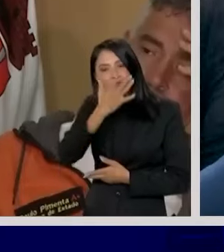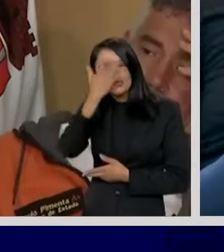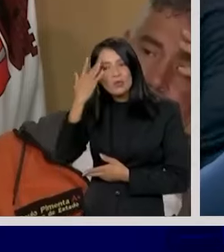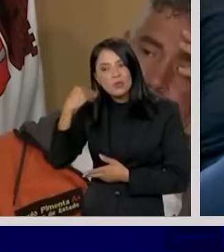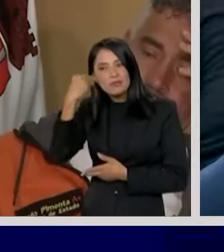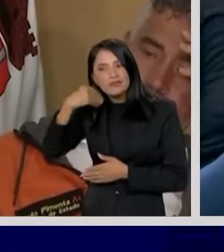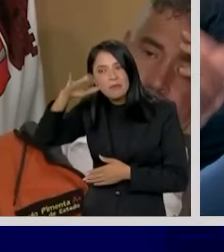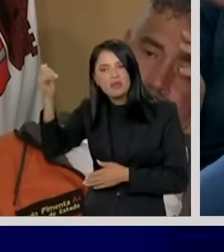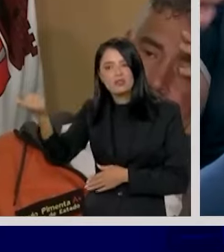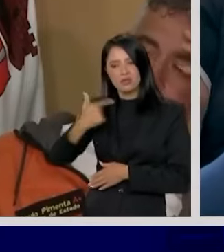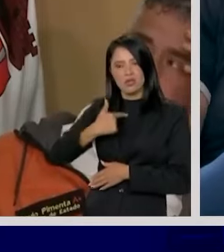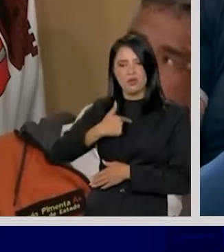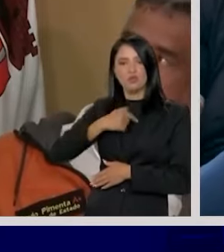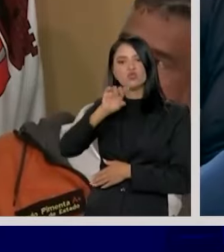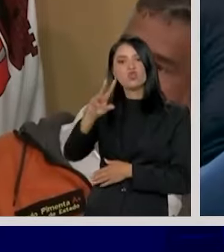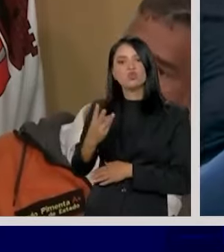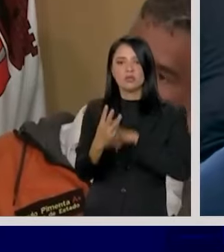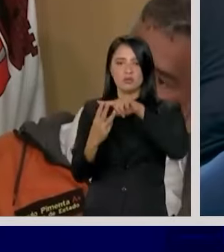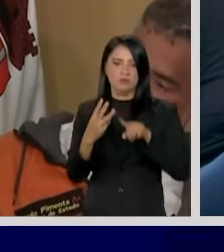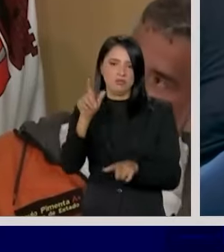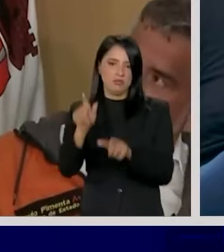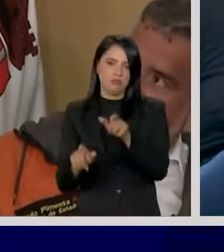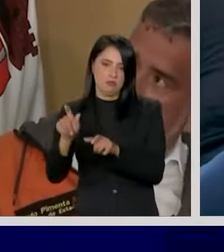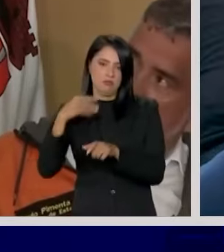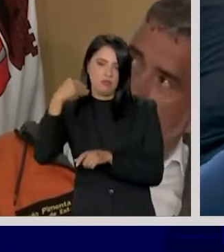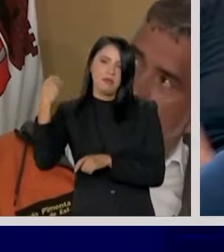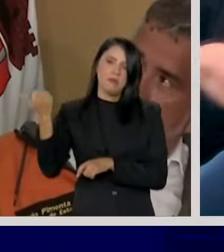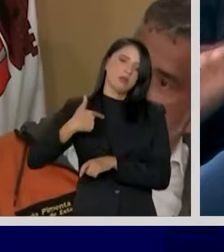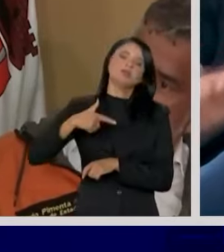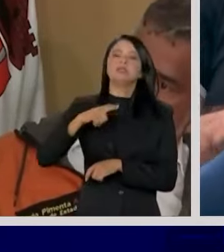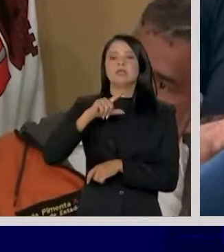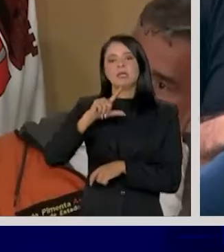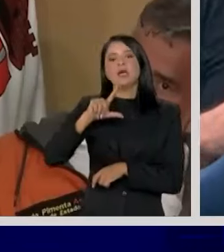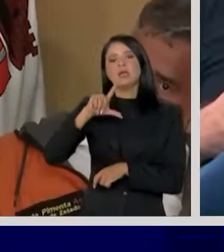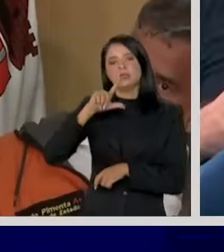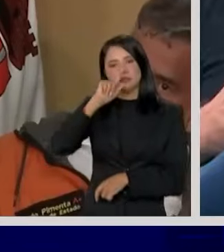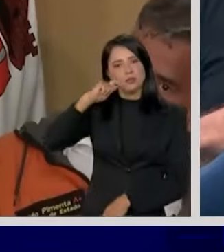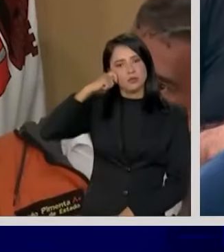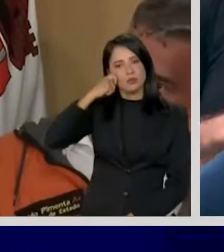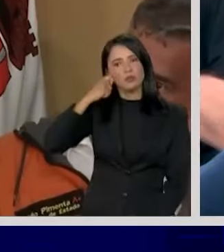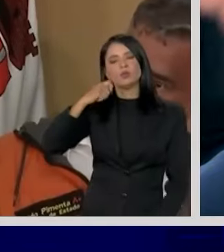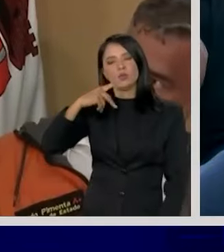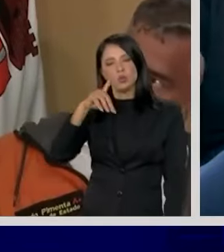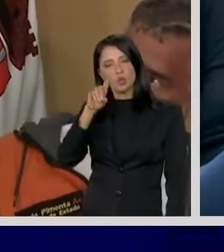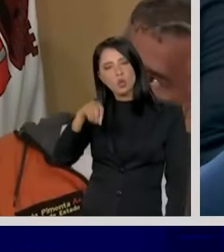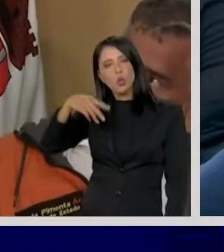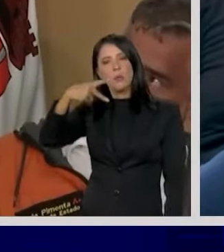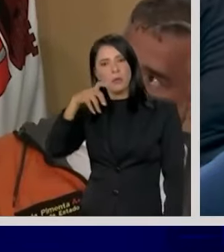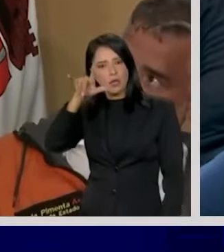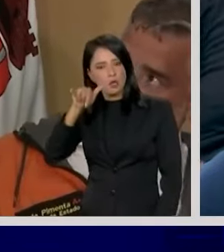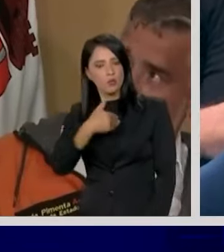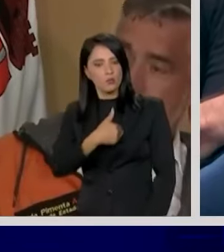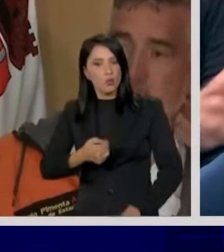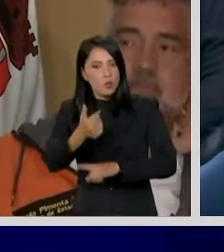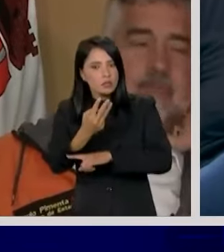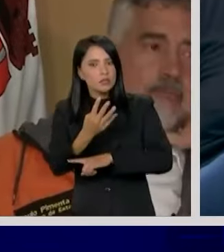outras, né, que vai resolver o problema da guerra tomando uma cervejinha, que roubar um celular pode ser que não seja nada de grave,